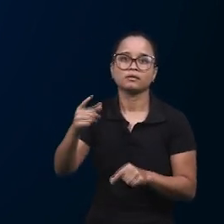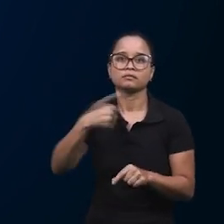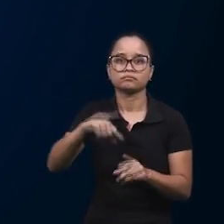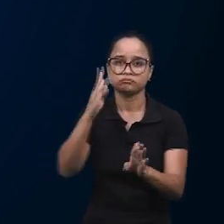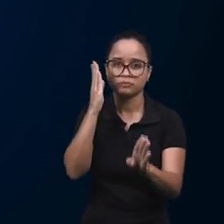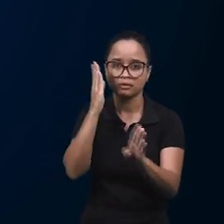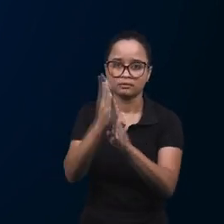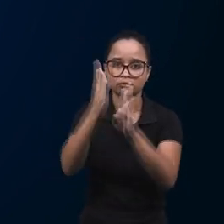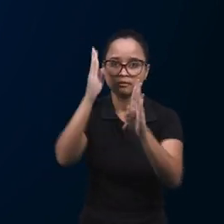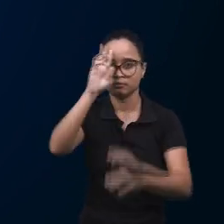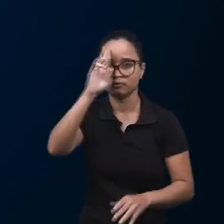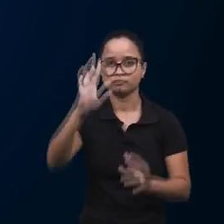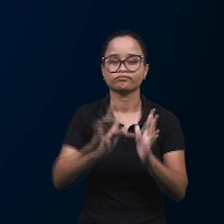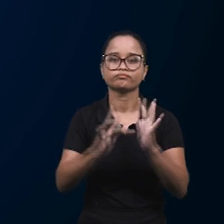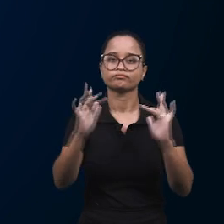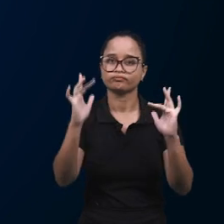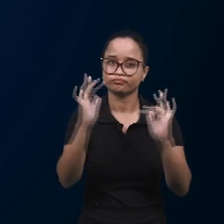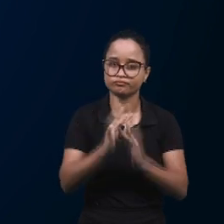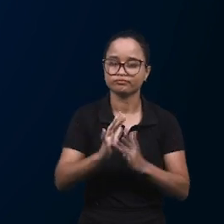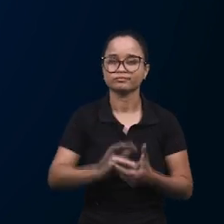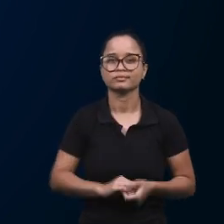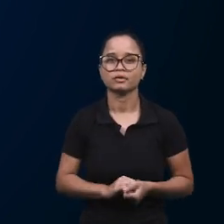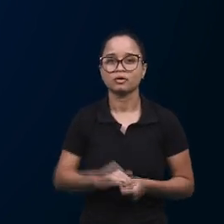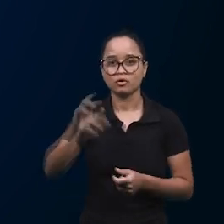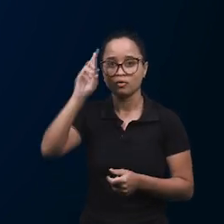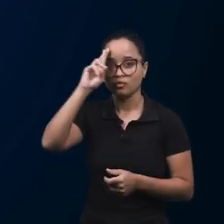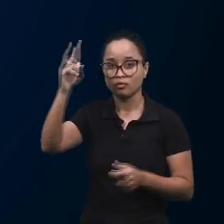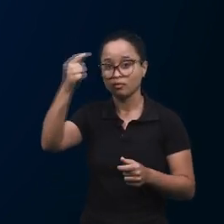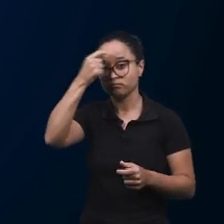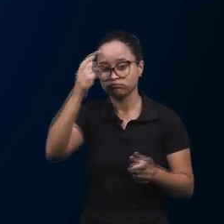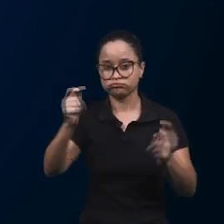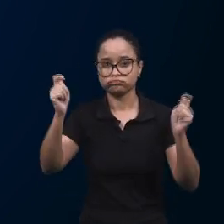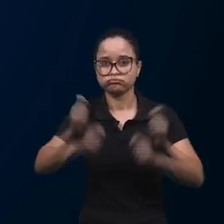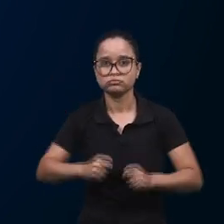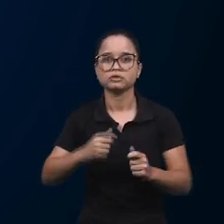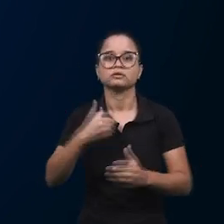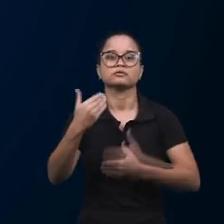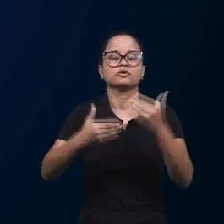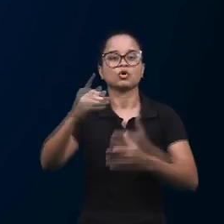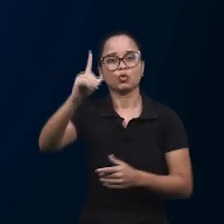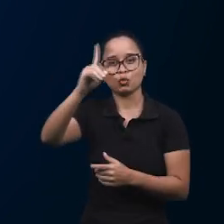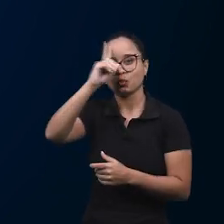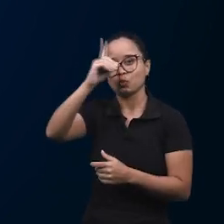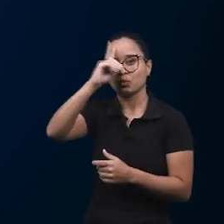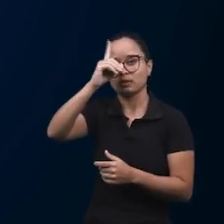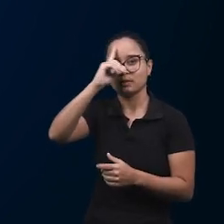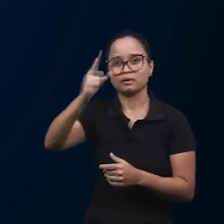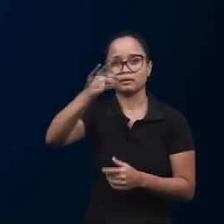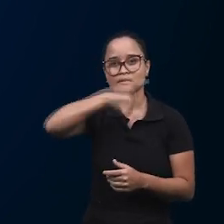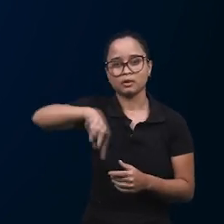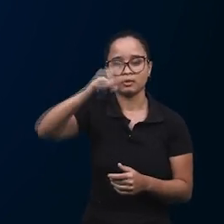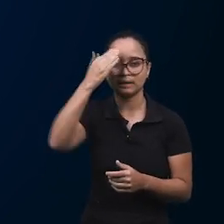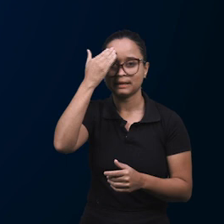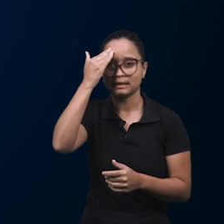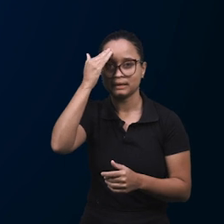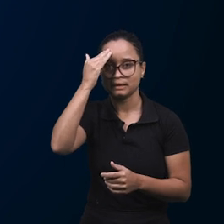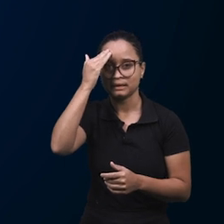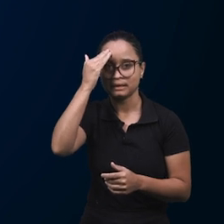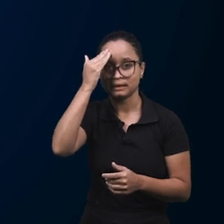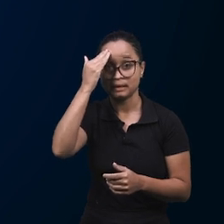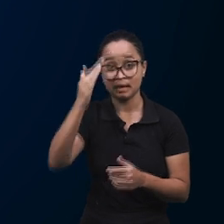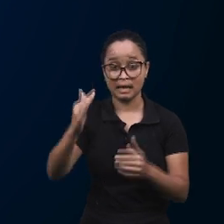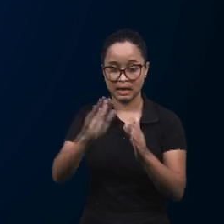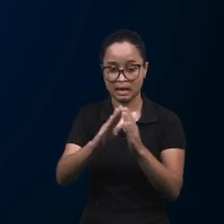nós encontramos no Senhor Jesus. O Senhor, Ele nos capacitou e Ele nos capacita todos os dias para entender a